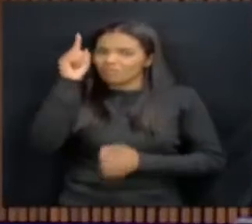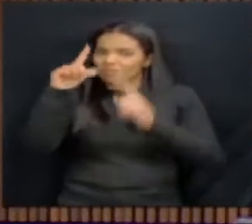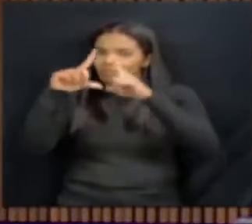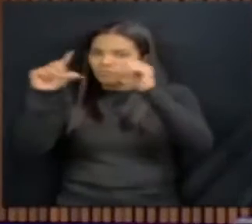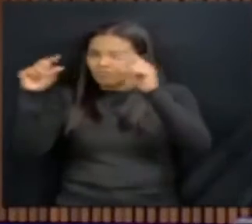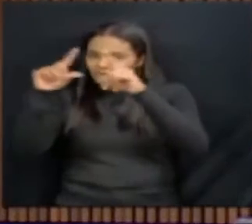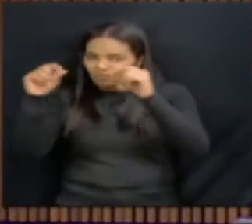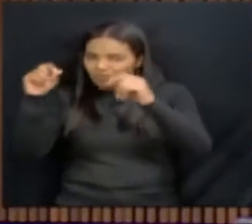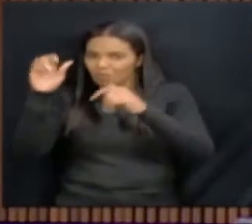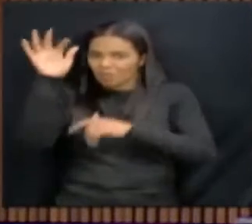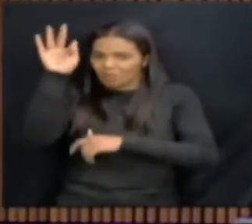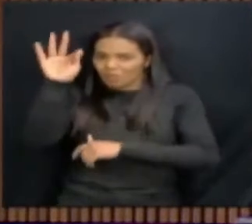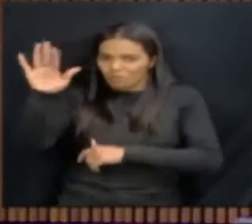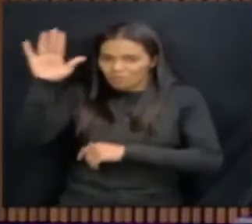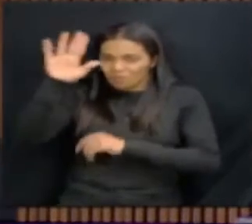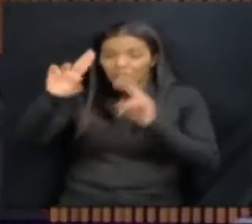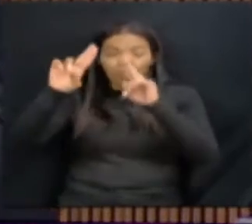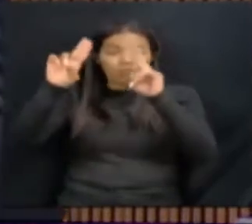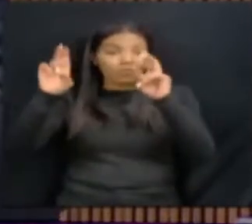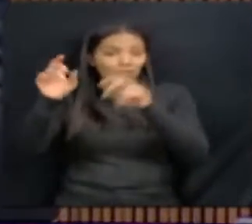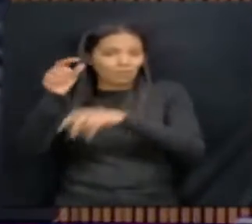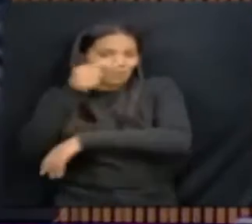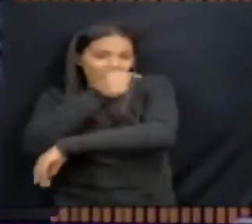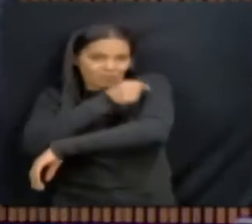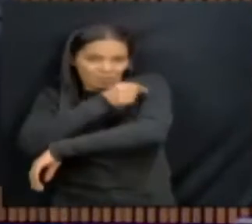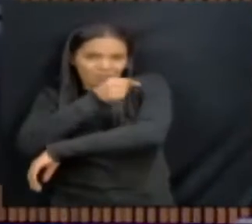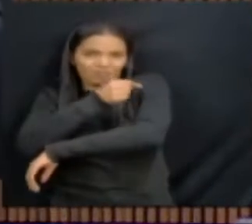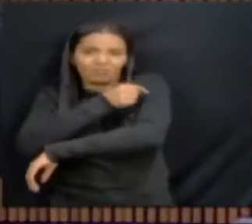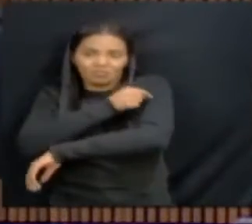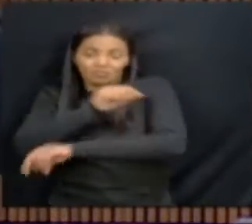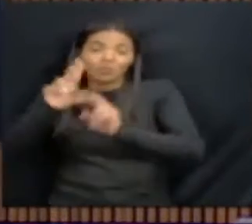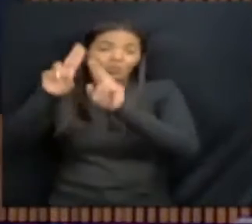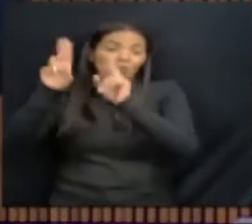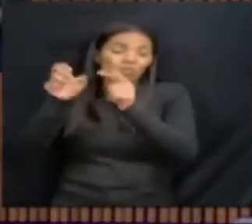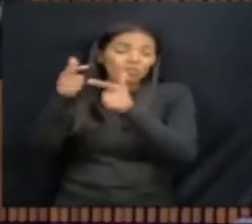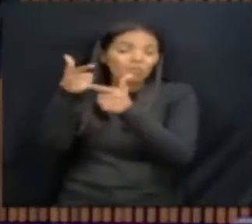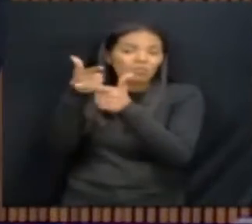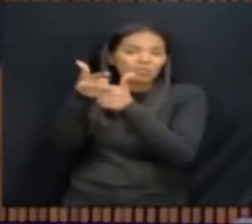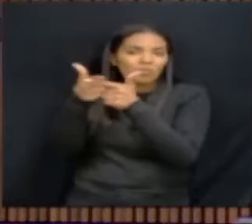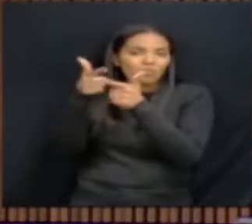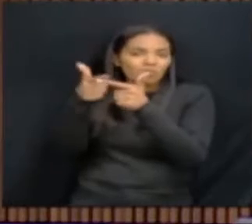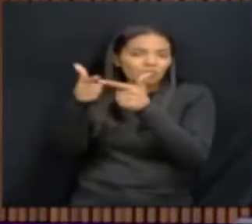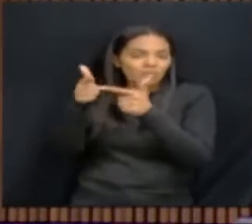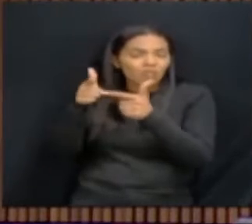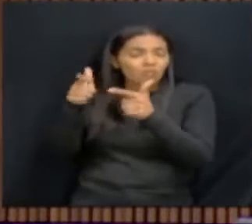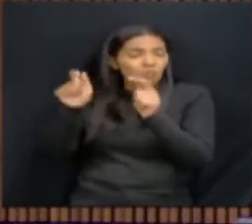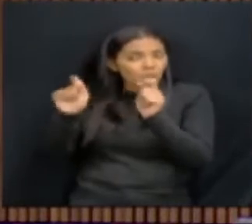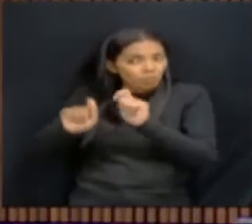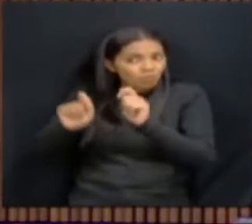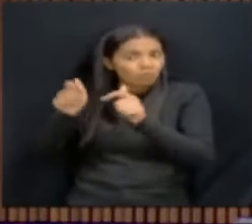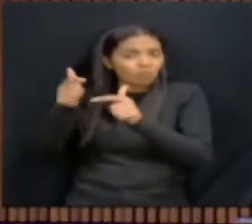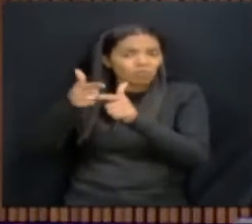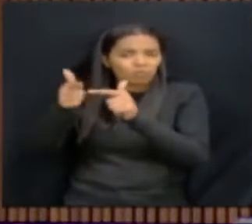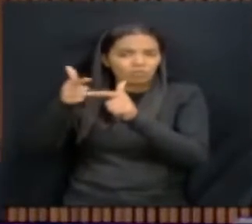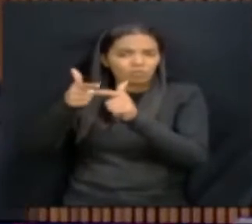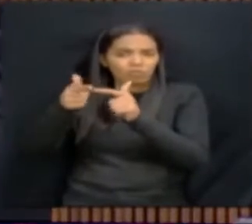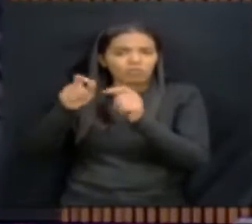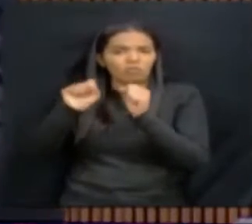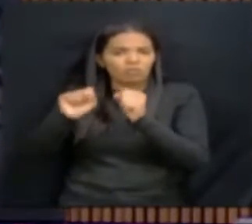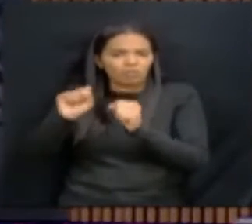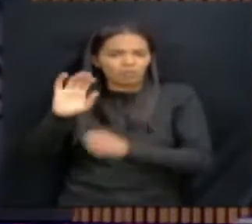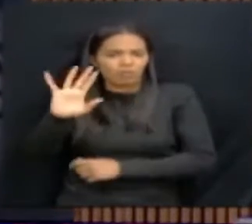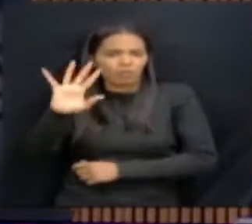com relação à vacinação no país e os problemas, possíveis problemas, que possam estar acontecendo